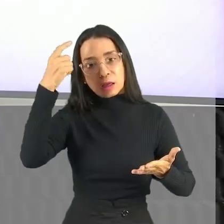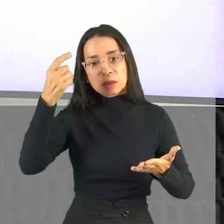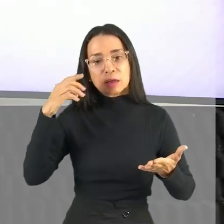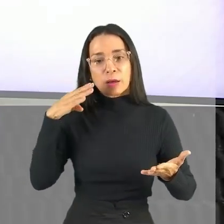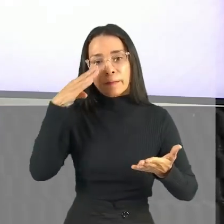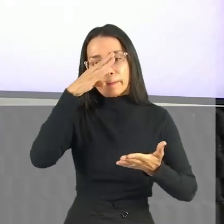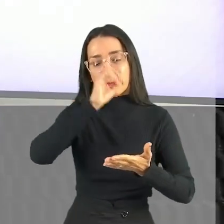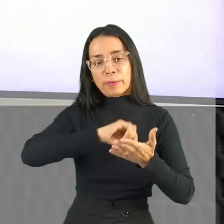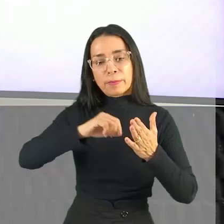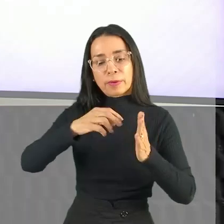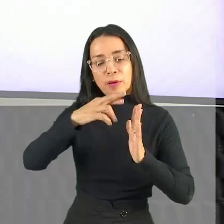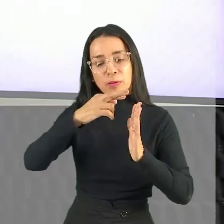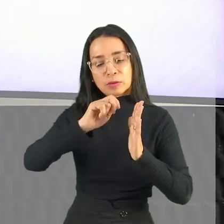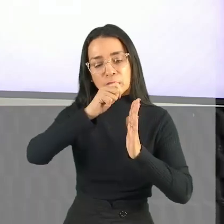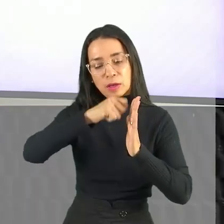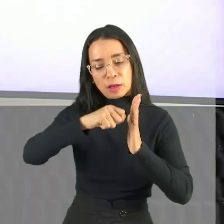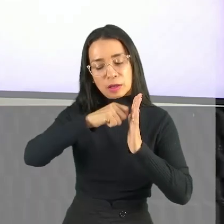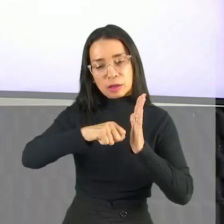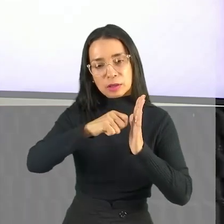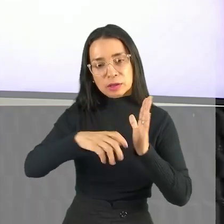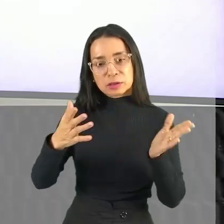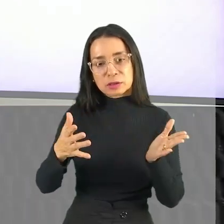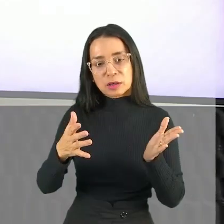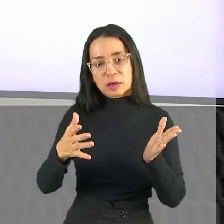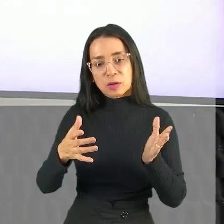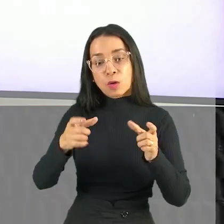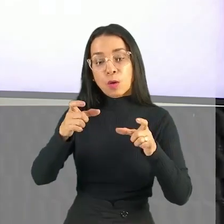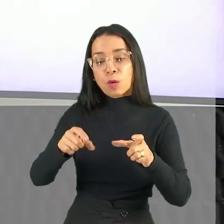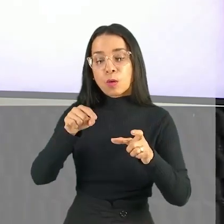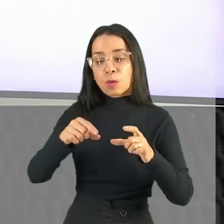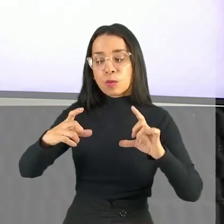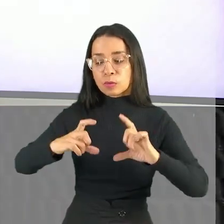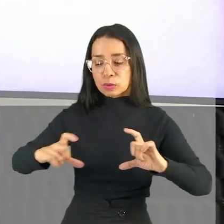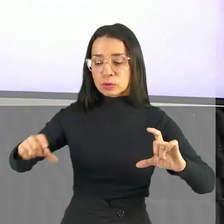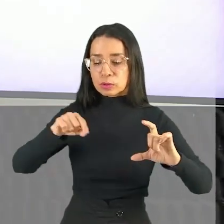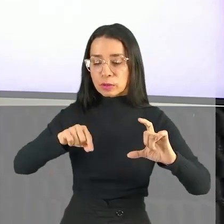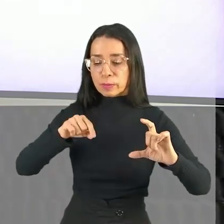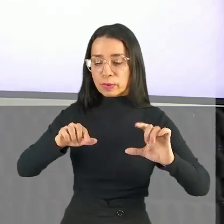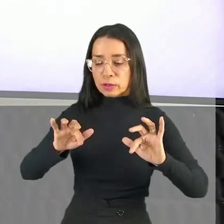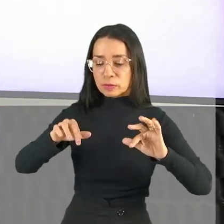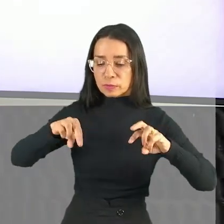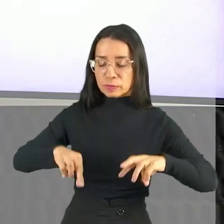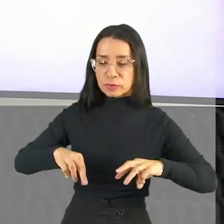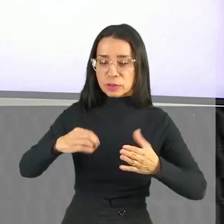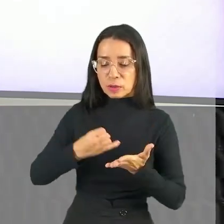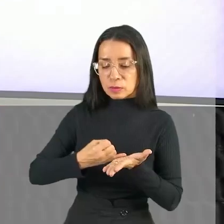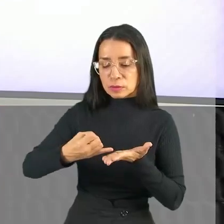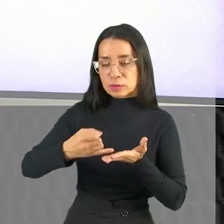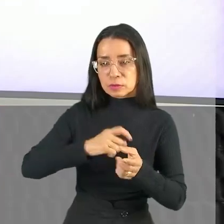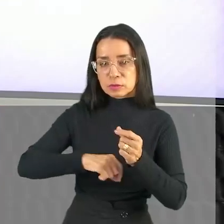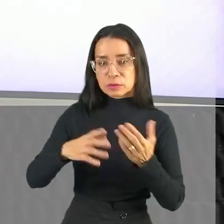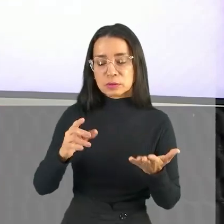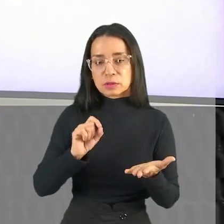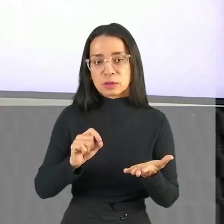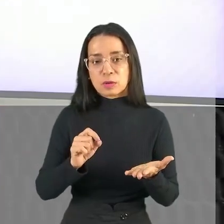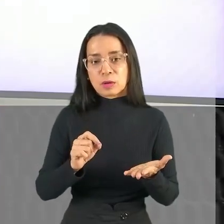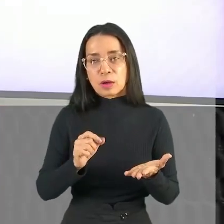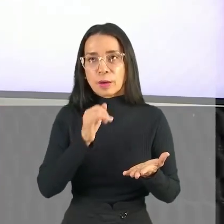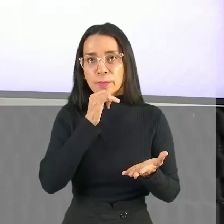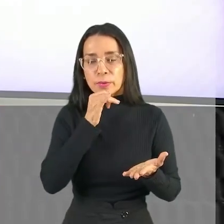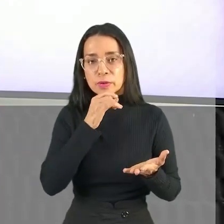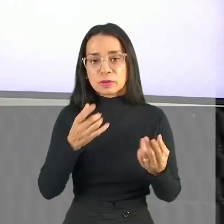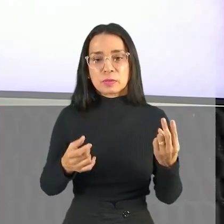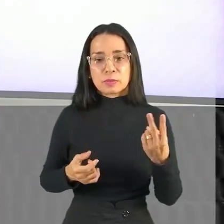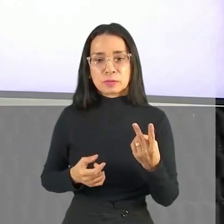fica localizada na parte final da introdução. Então, a sua tese vai ser marcada por 2 desafios. Por exemplo, vou dar